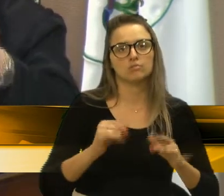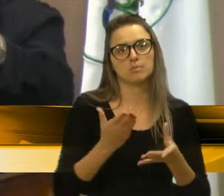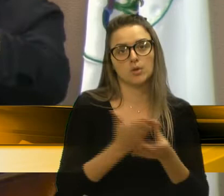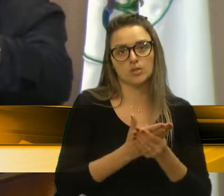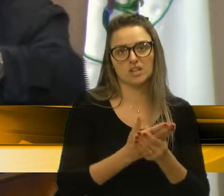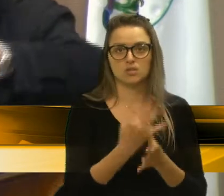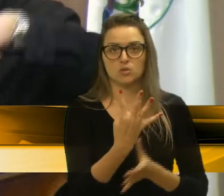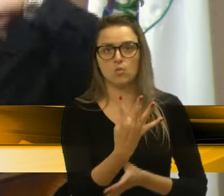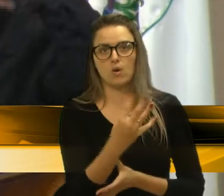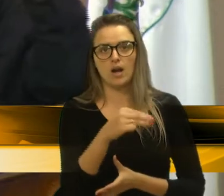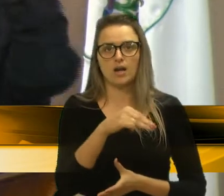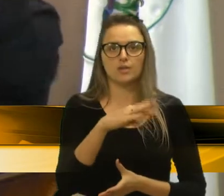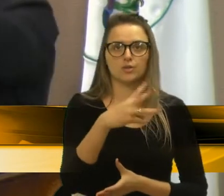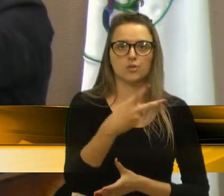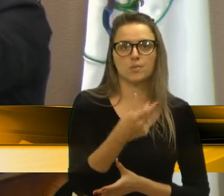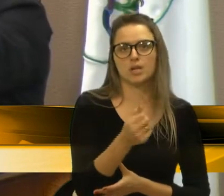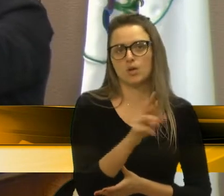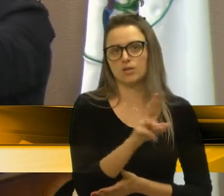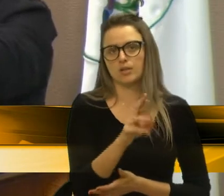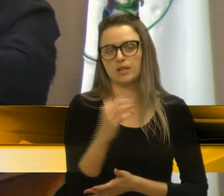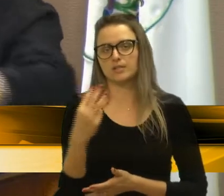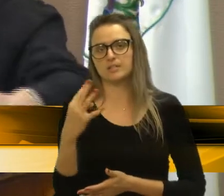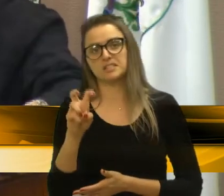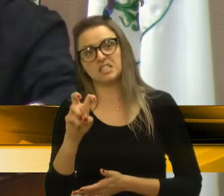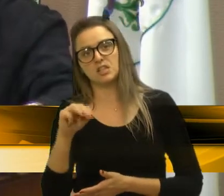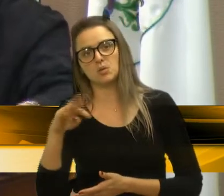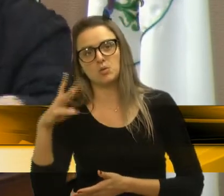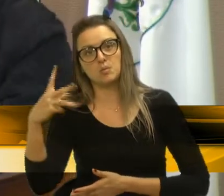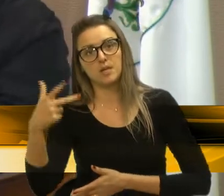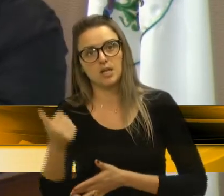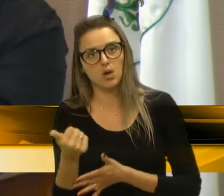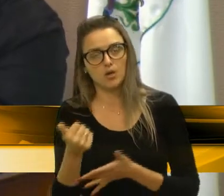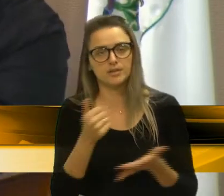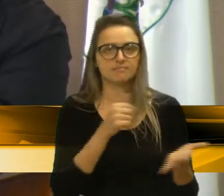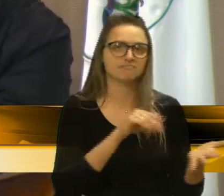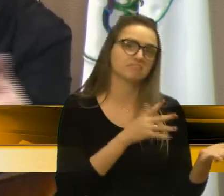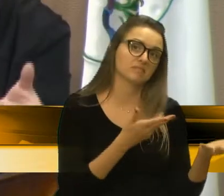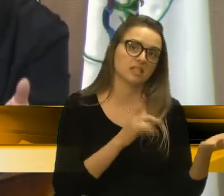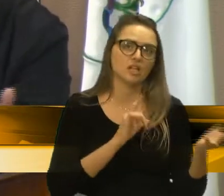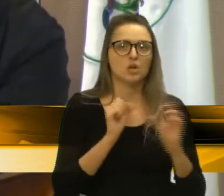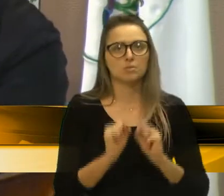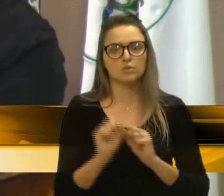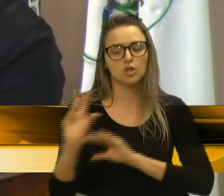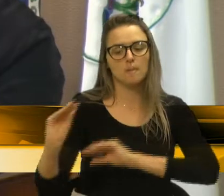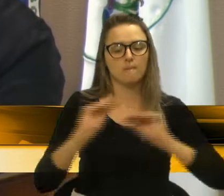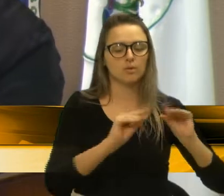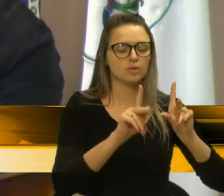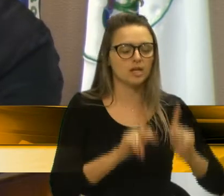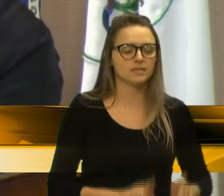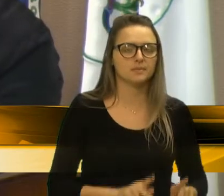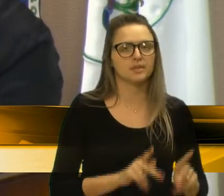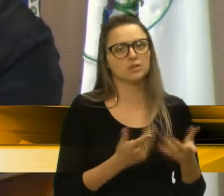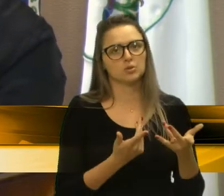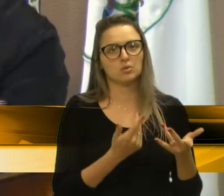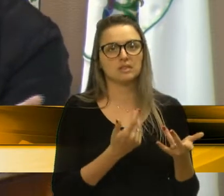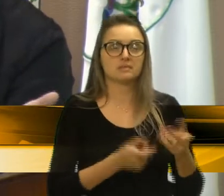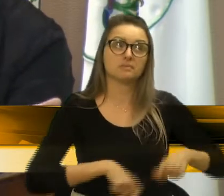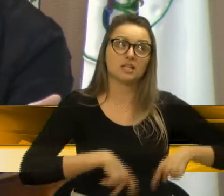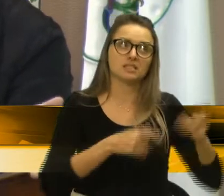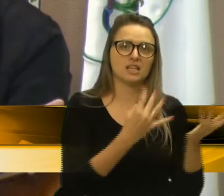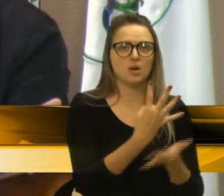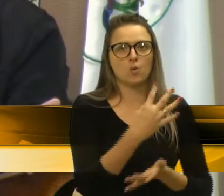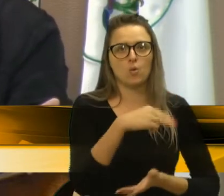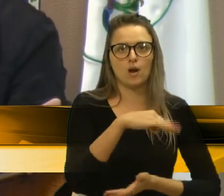milhões, que poderia ter se traduzido em 30 milhões, se o município tivesse que realocar todas essas famílias, de repente